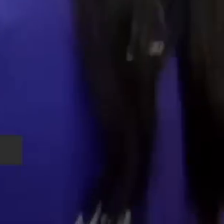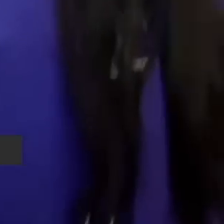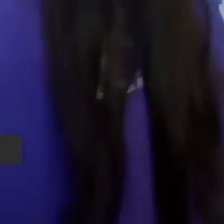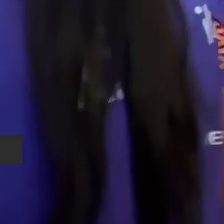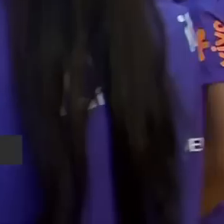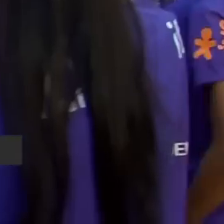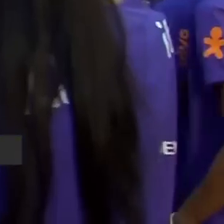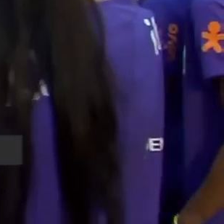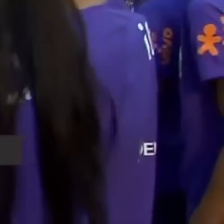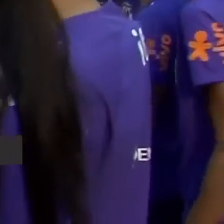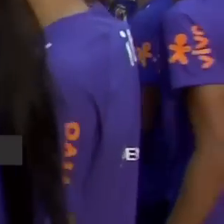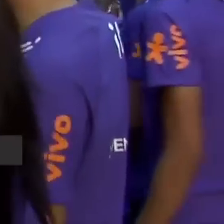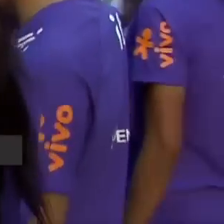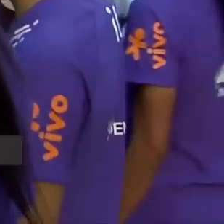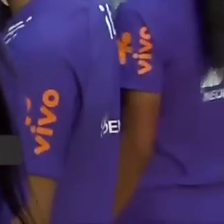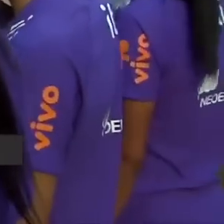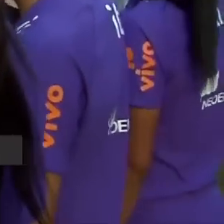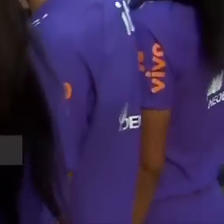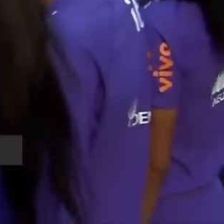vocês não. Ei! Aí! Aê!